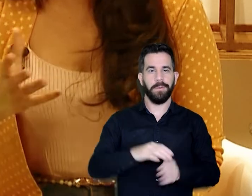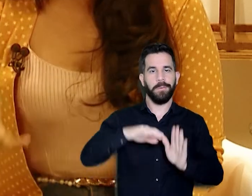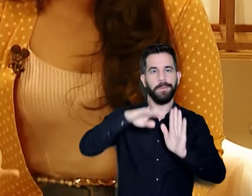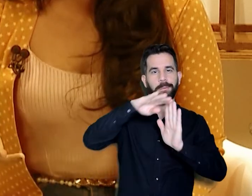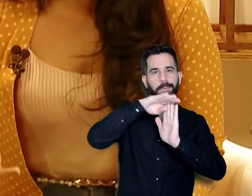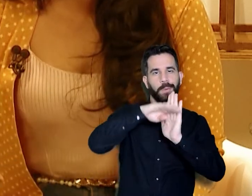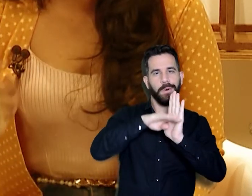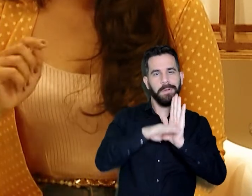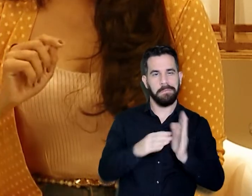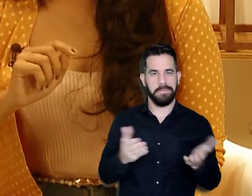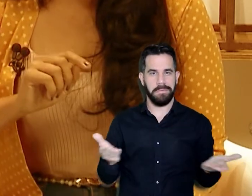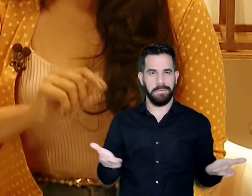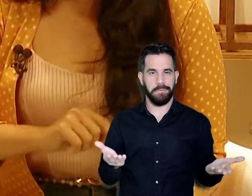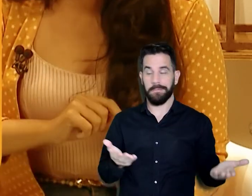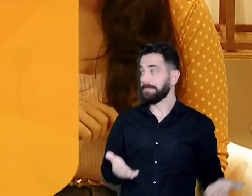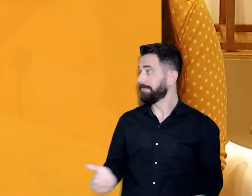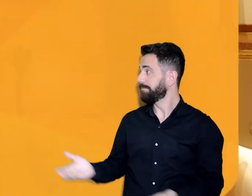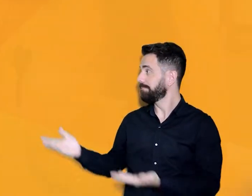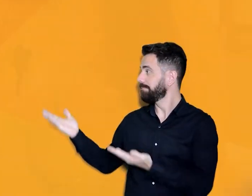A seguir.